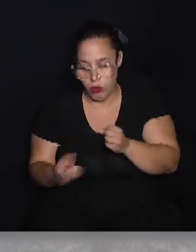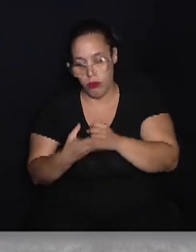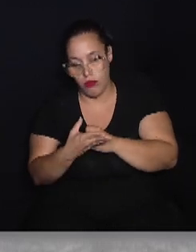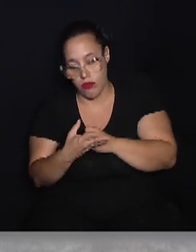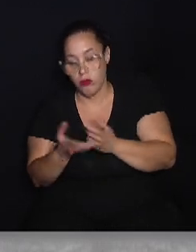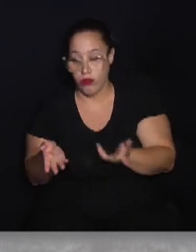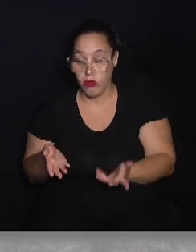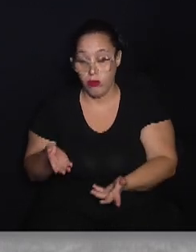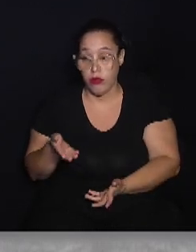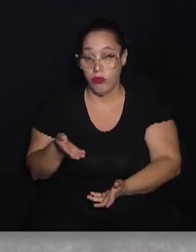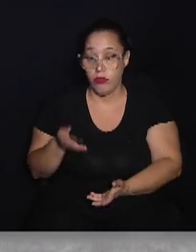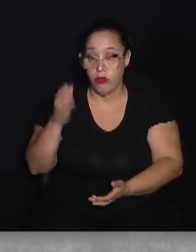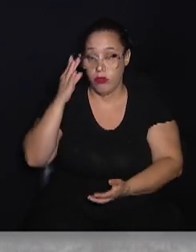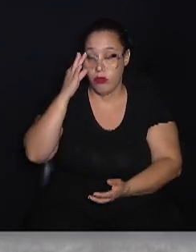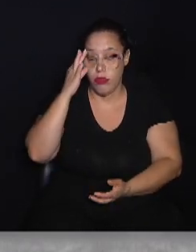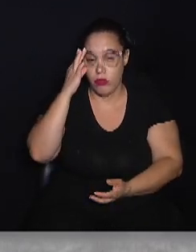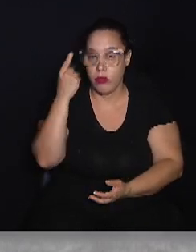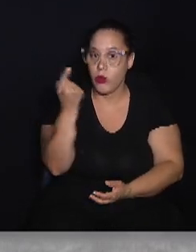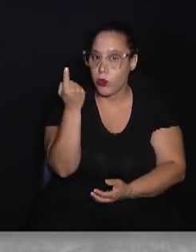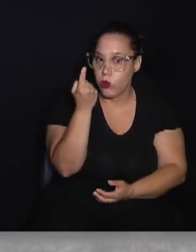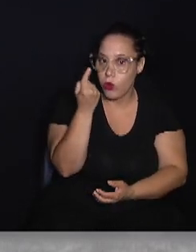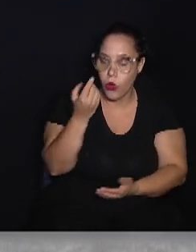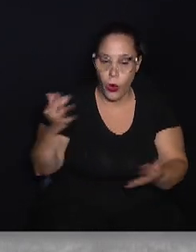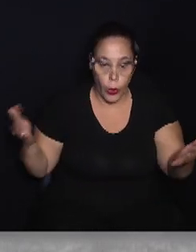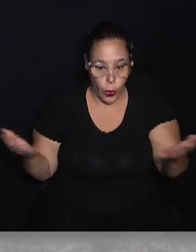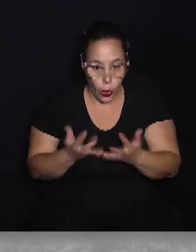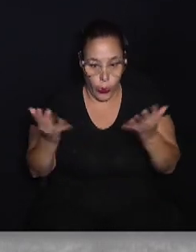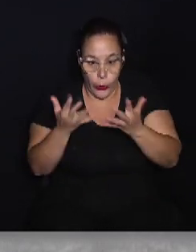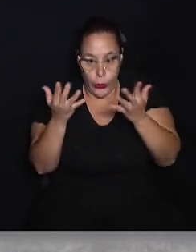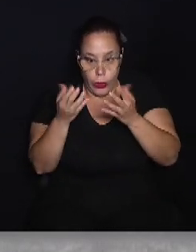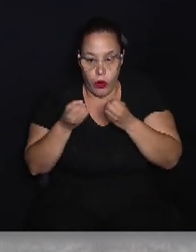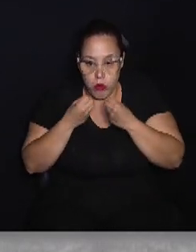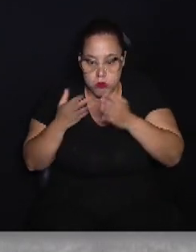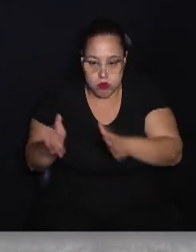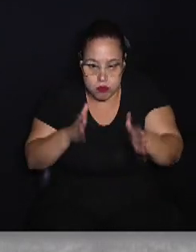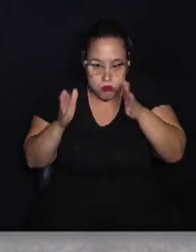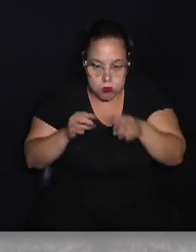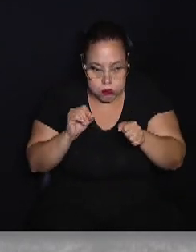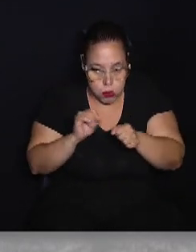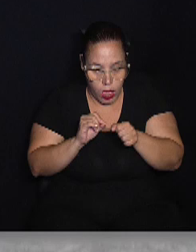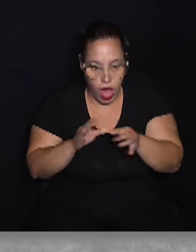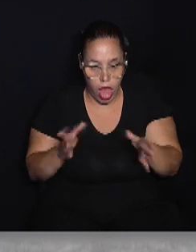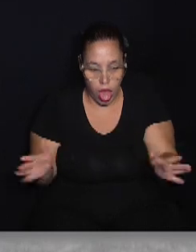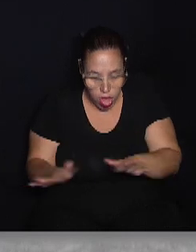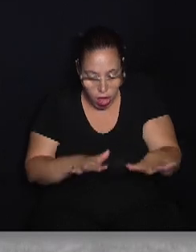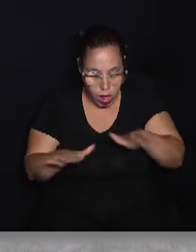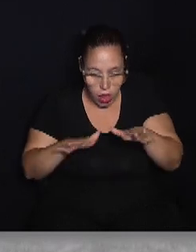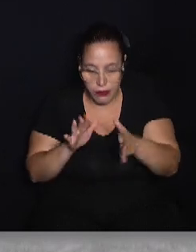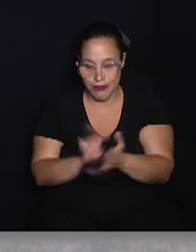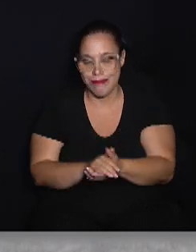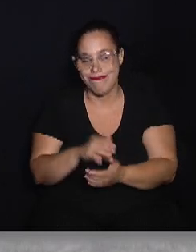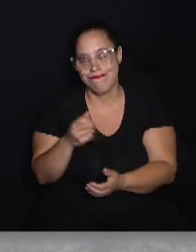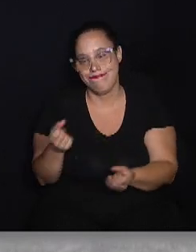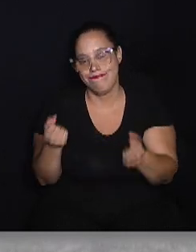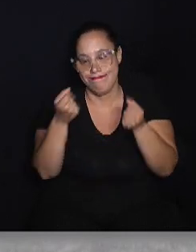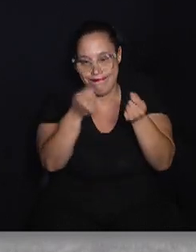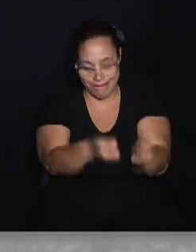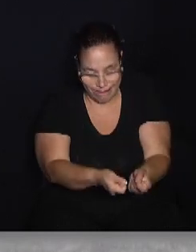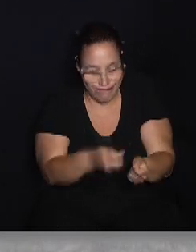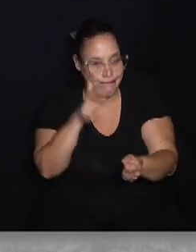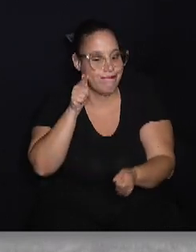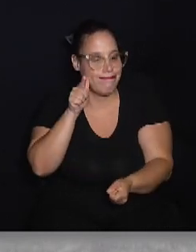é uma das formas de incentivar os bons produtores a fazer essa mobilização é premiando aqueles que